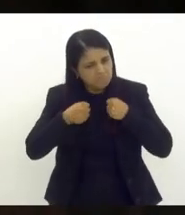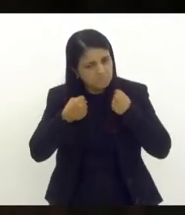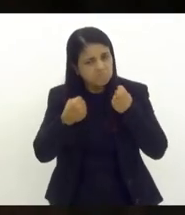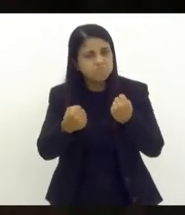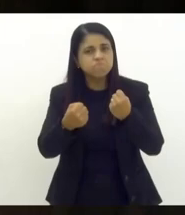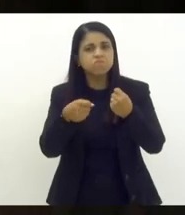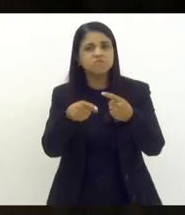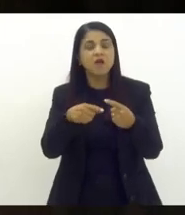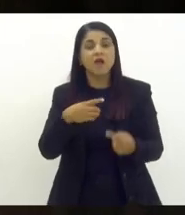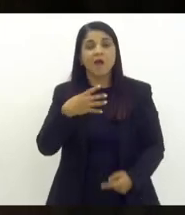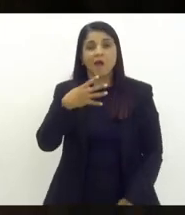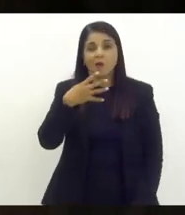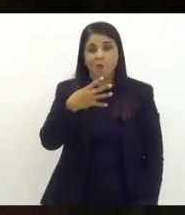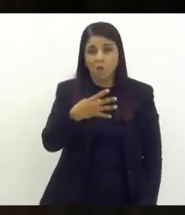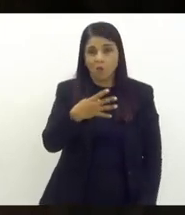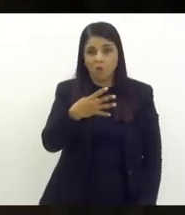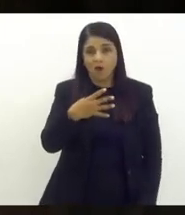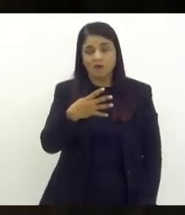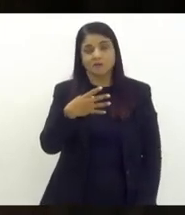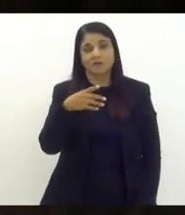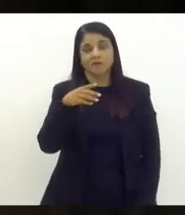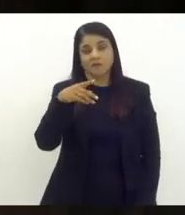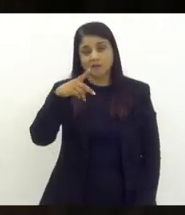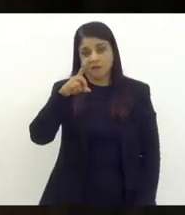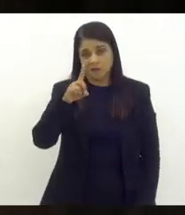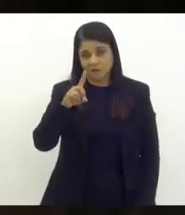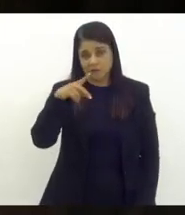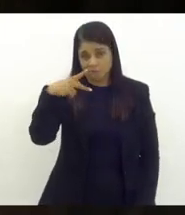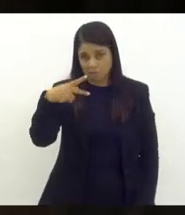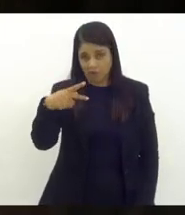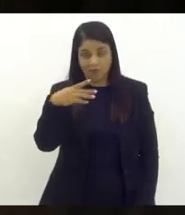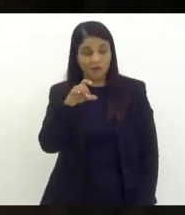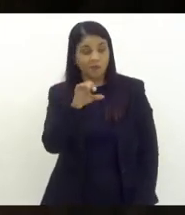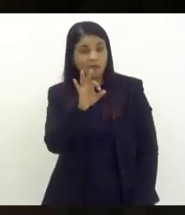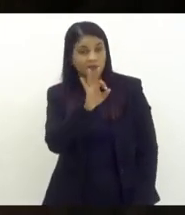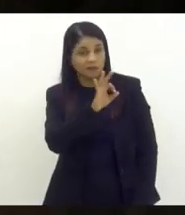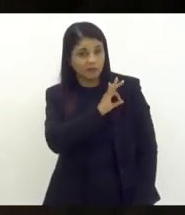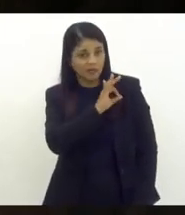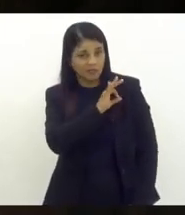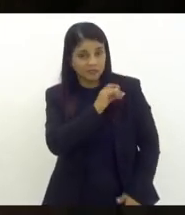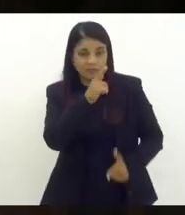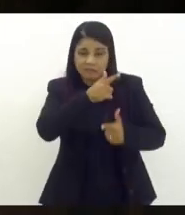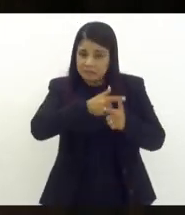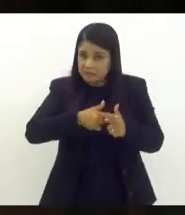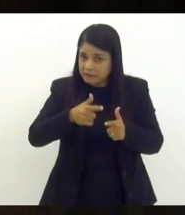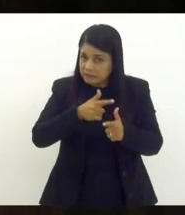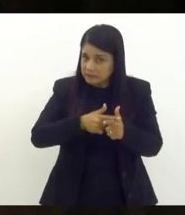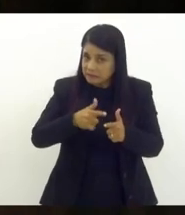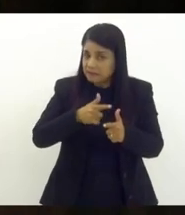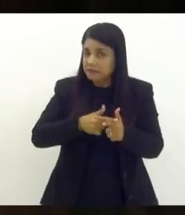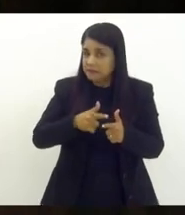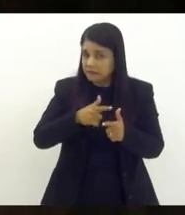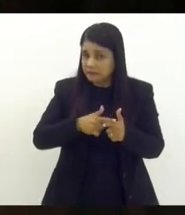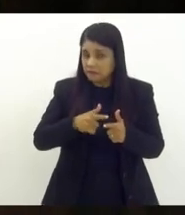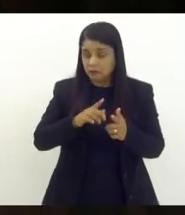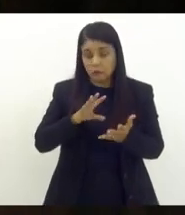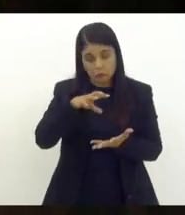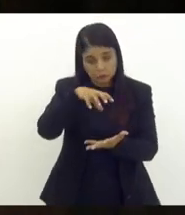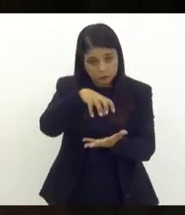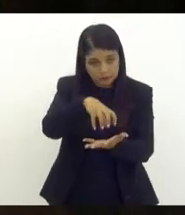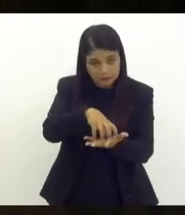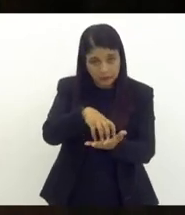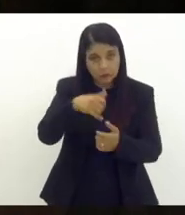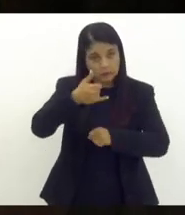DP como nós falávamos ali agora é uma uma delegacia que demanda muitas situações não só voltada ao centro aqui